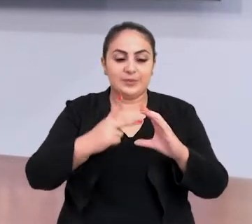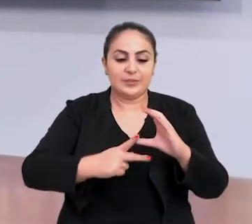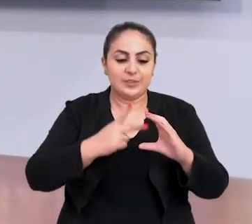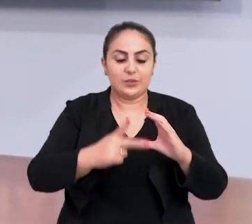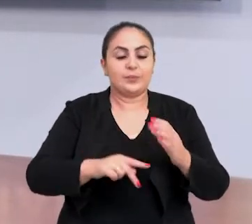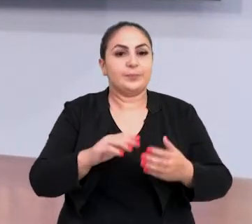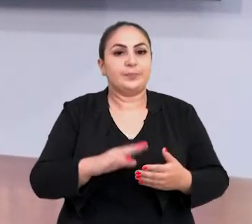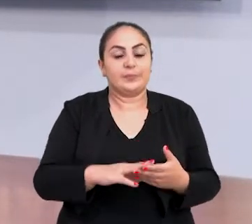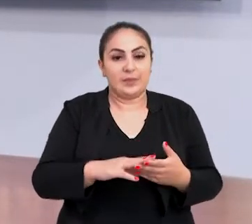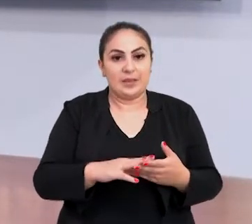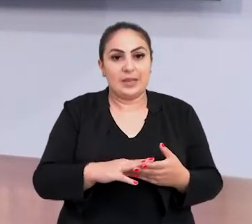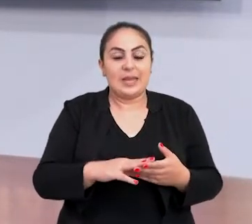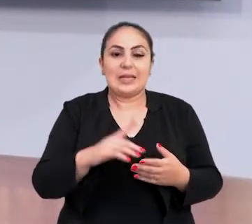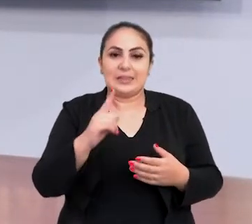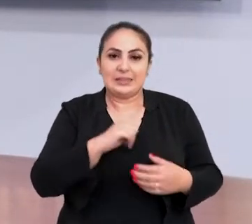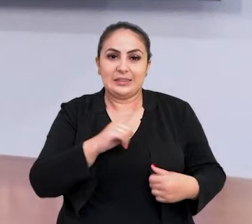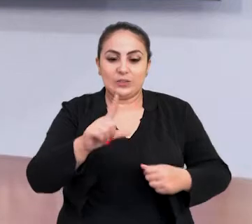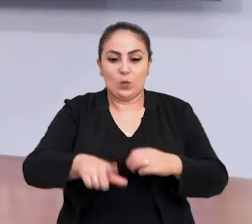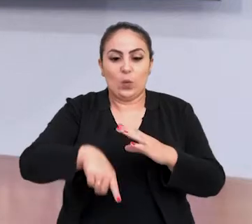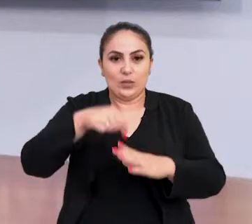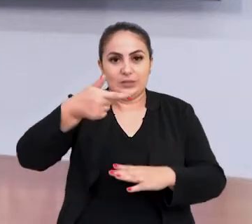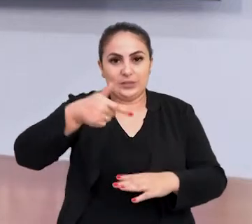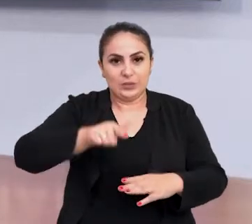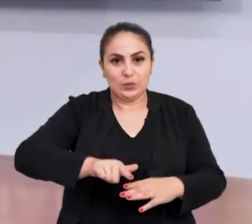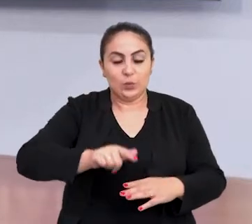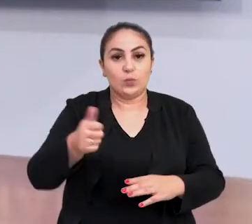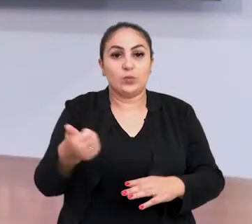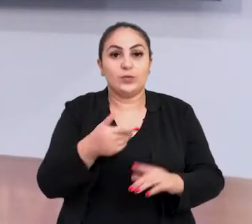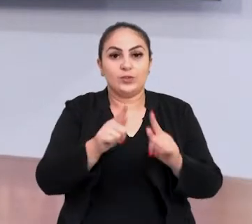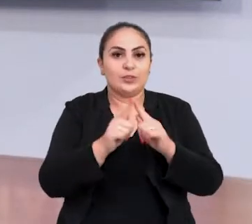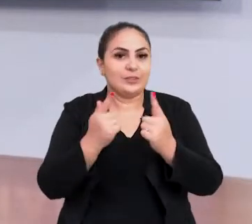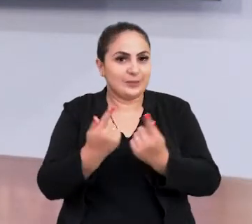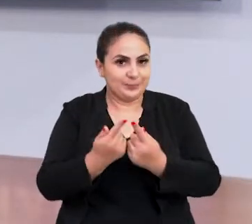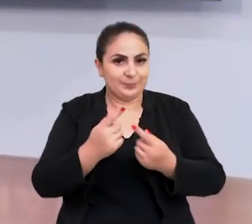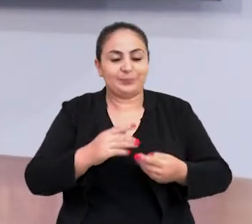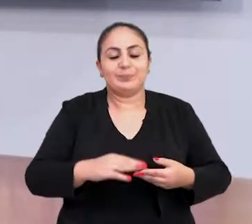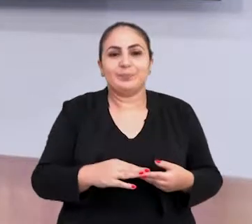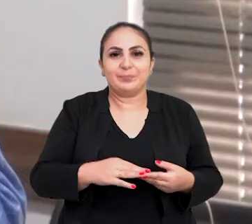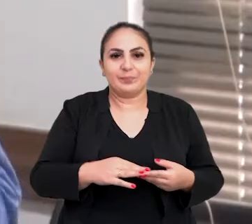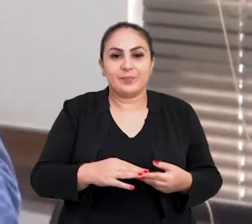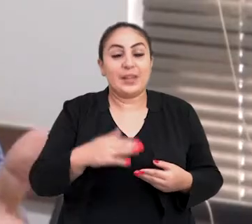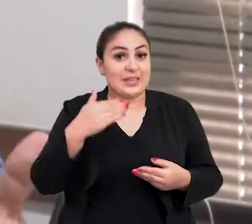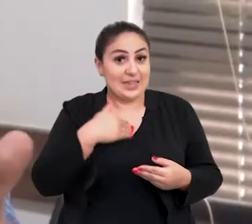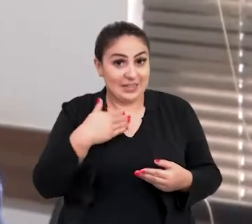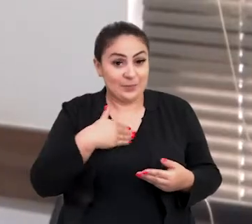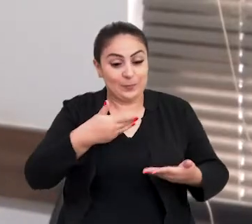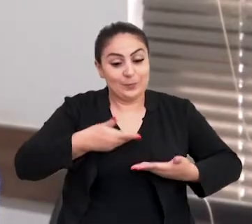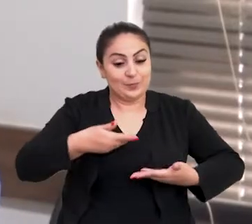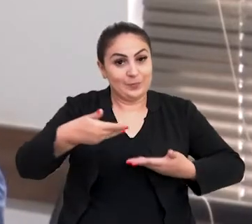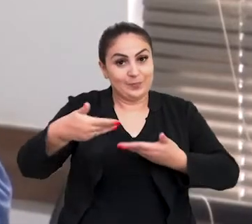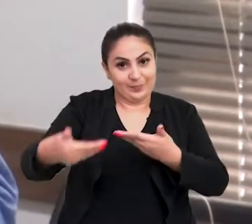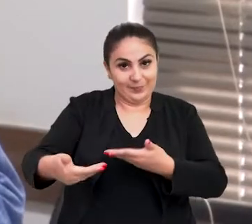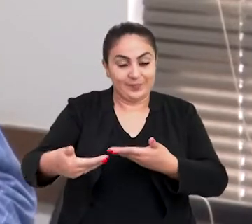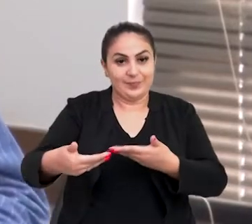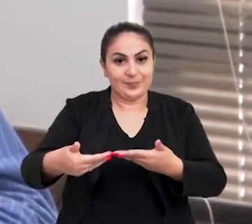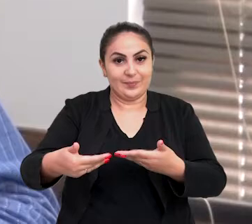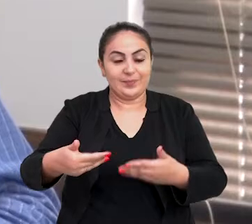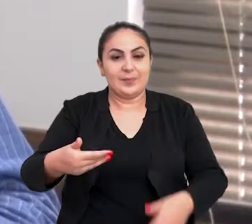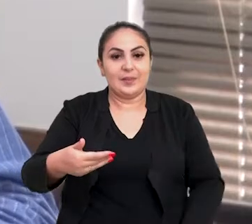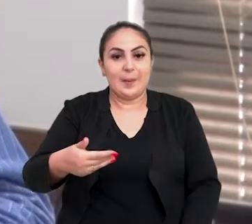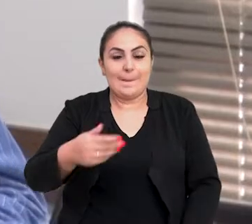da Câmara de Vereadores e havia sido reeleito para um novo mandato. Eu recebo o